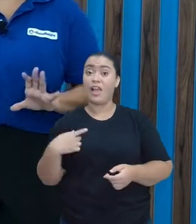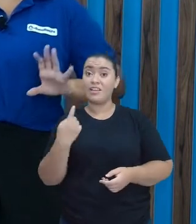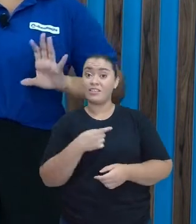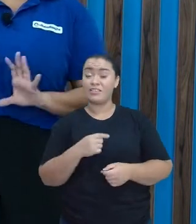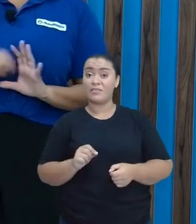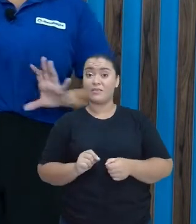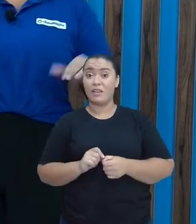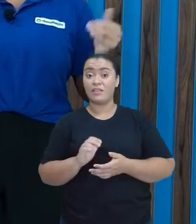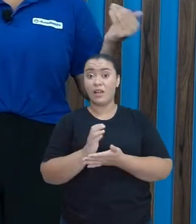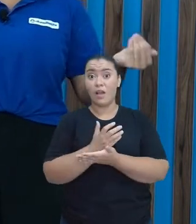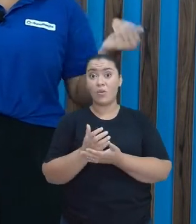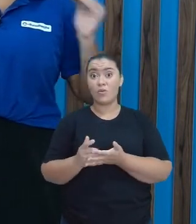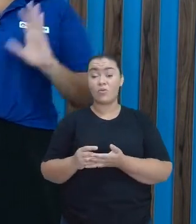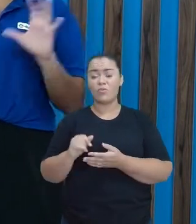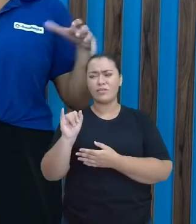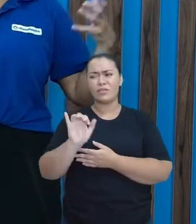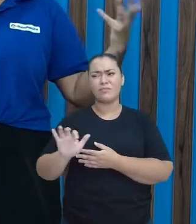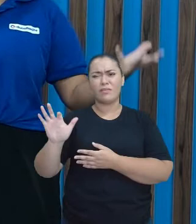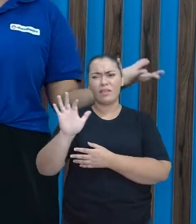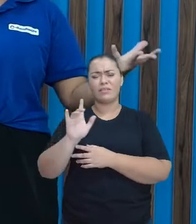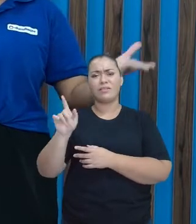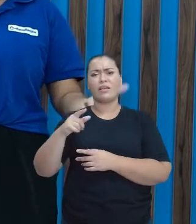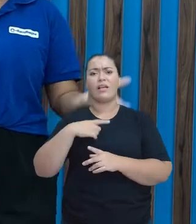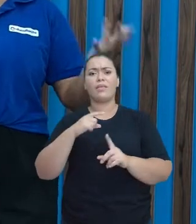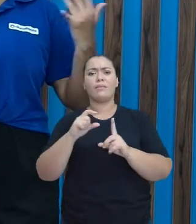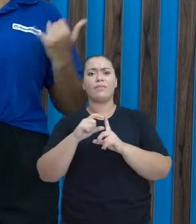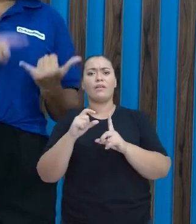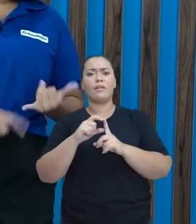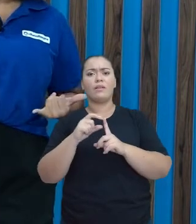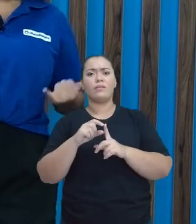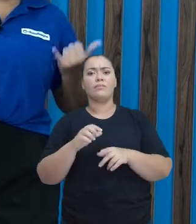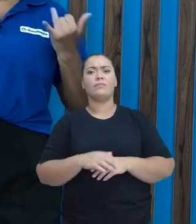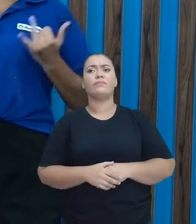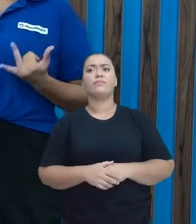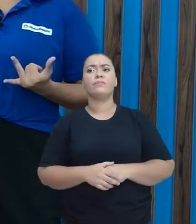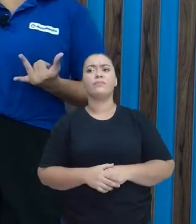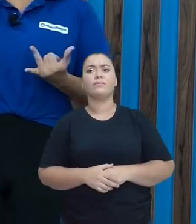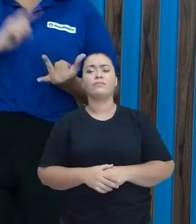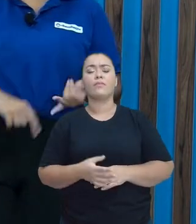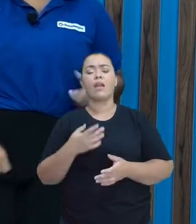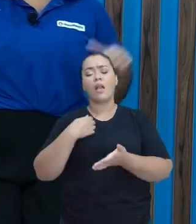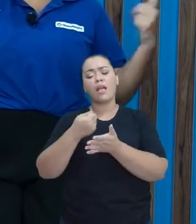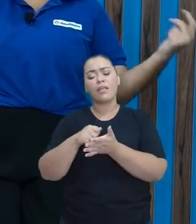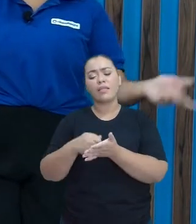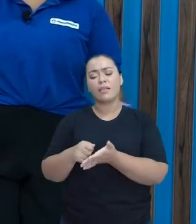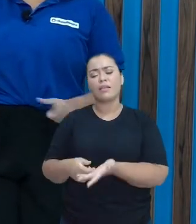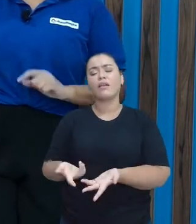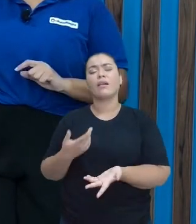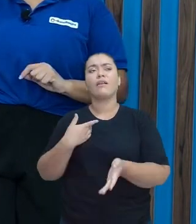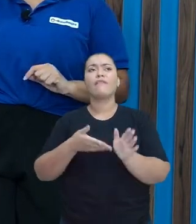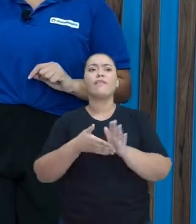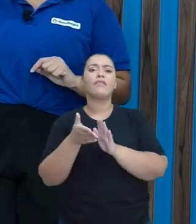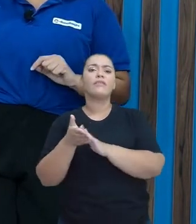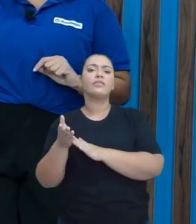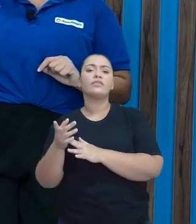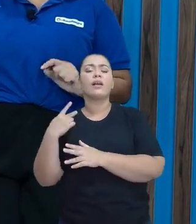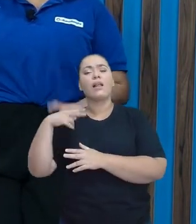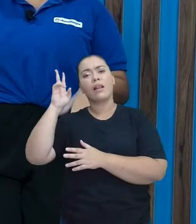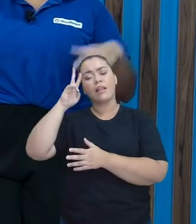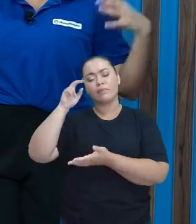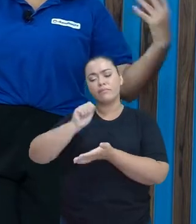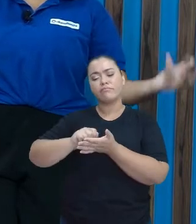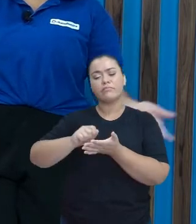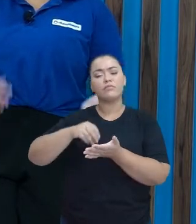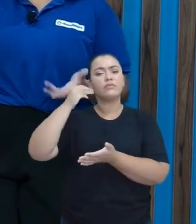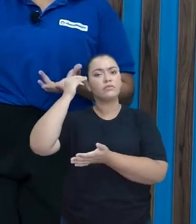imagens através das palavras. E quais gêneros são esses? No diário, nos relatos de viagem e